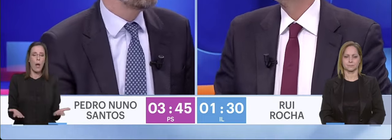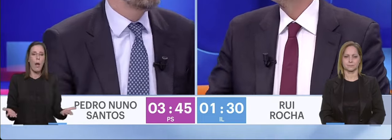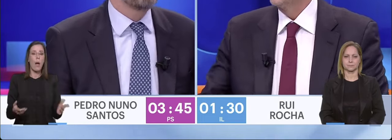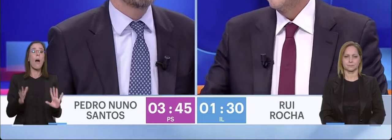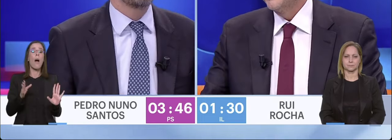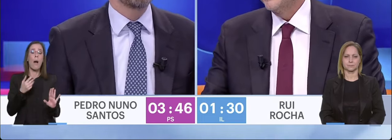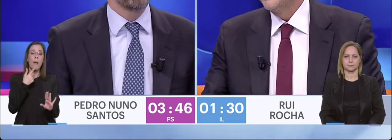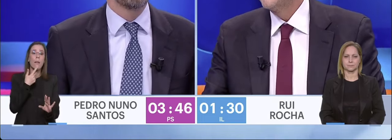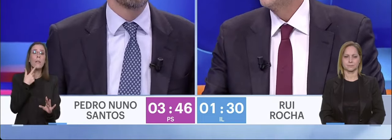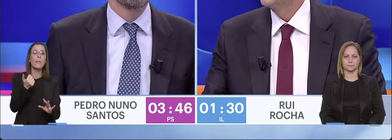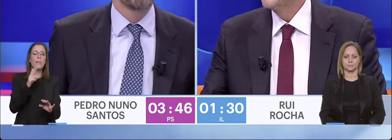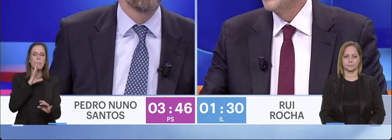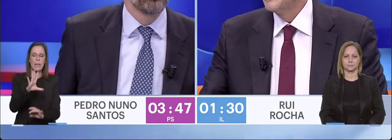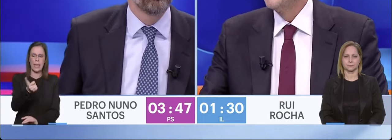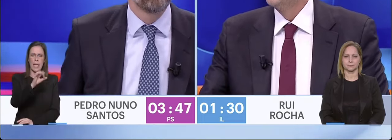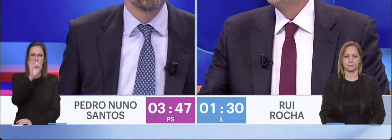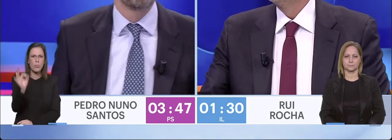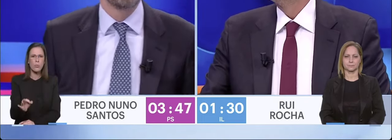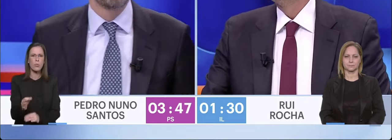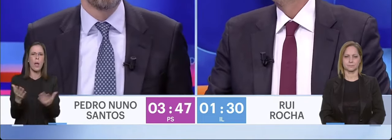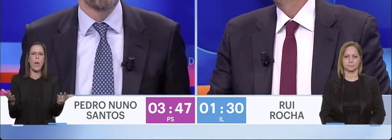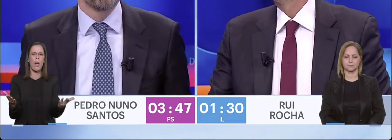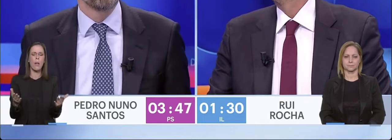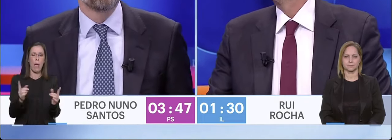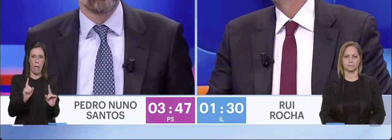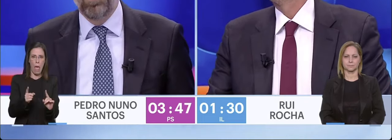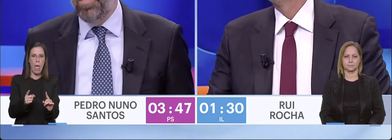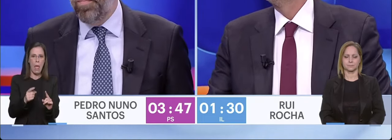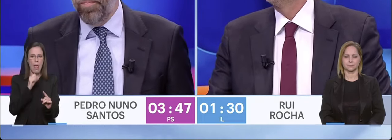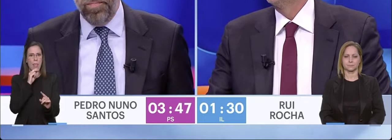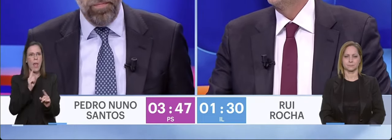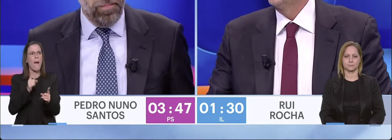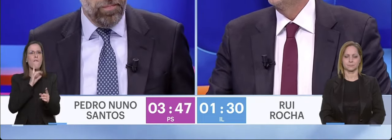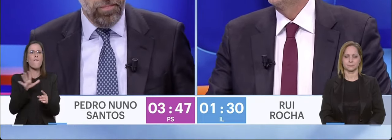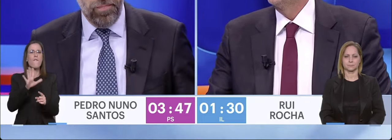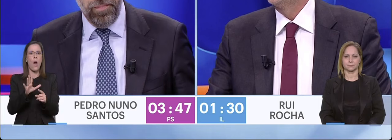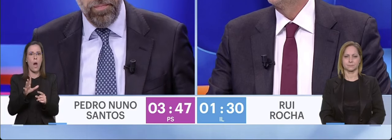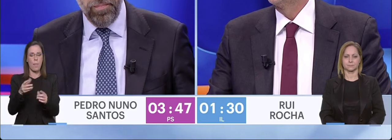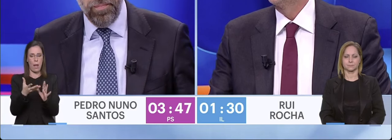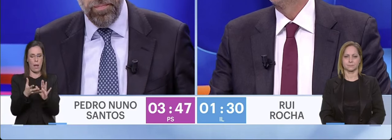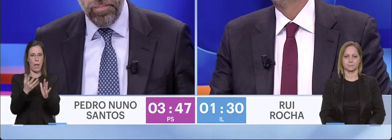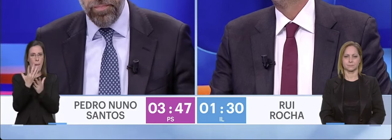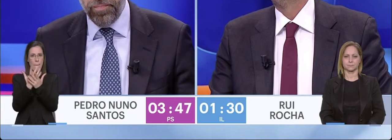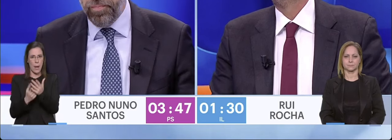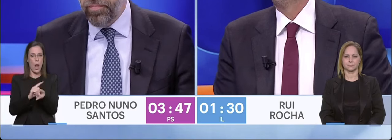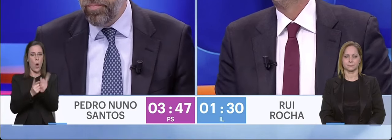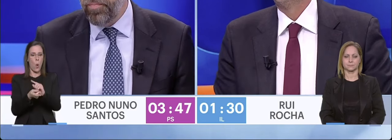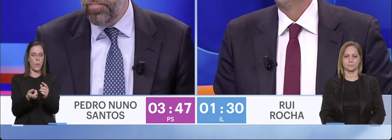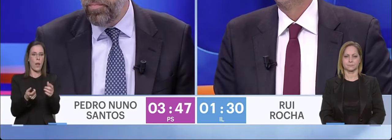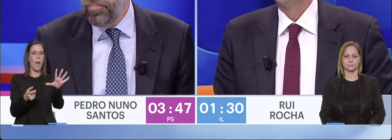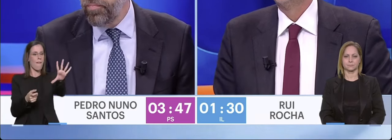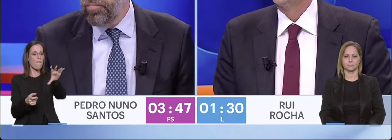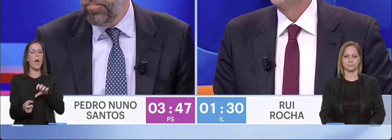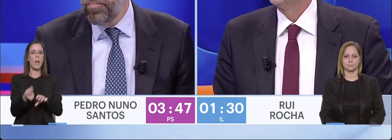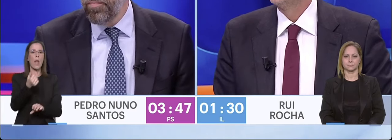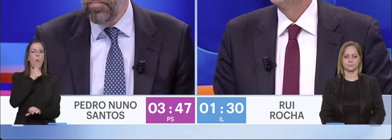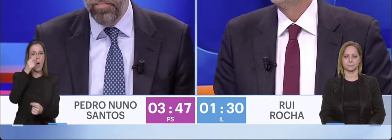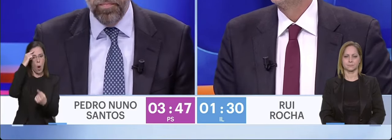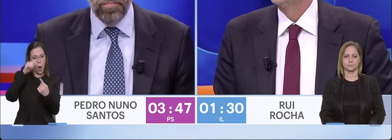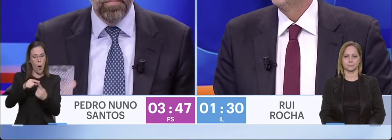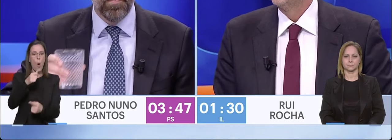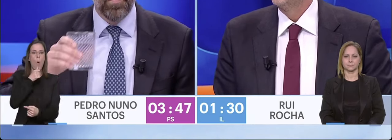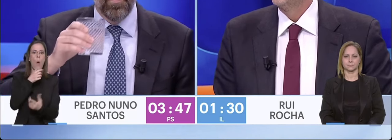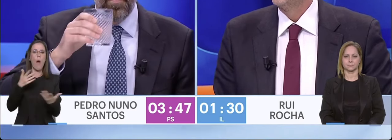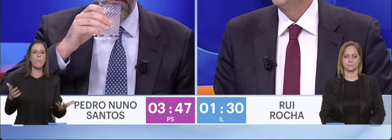fizeram nós fiz fis 15% eh seria compensado de que forma e como é que concilia esse objetivo com a